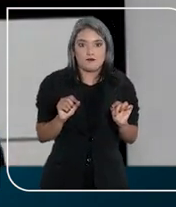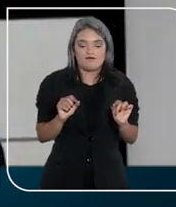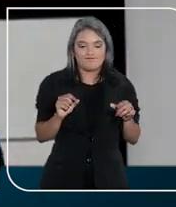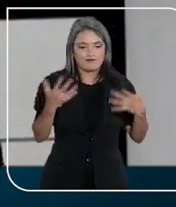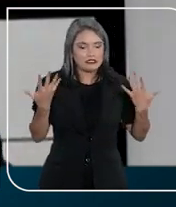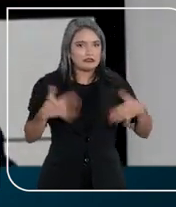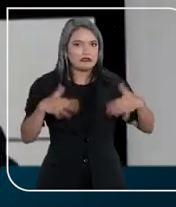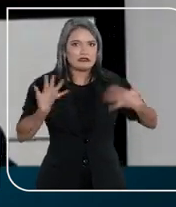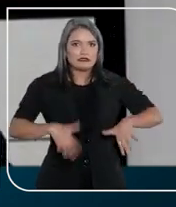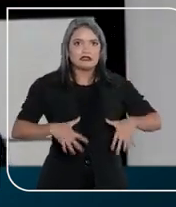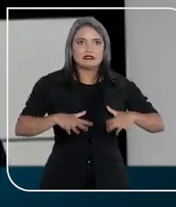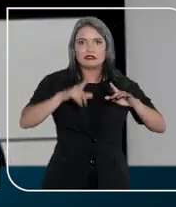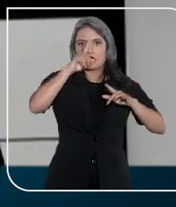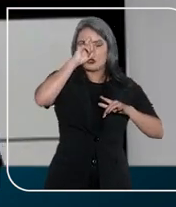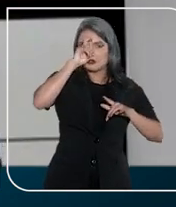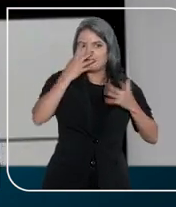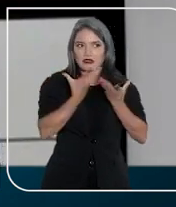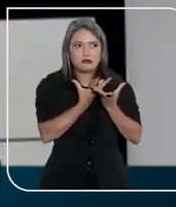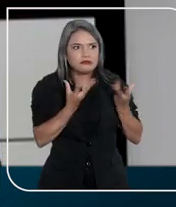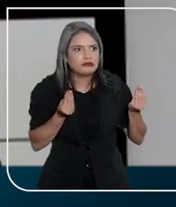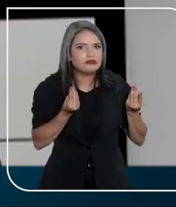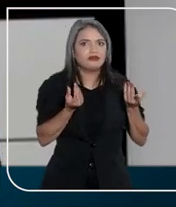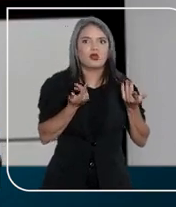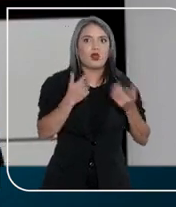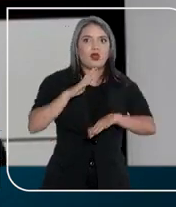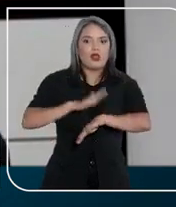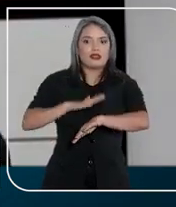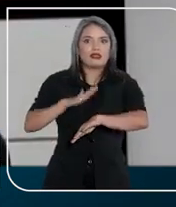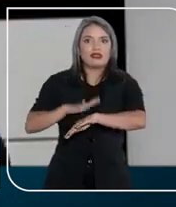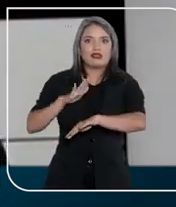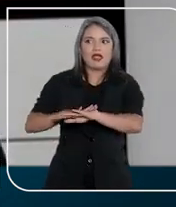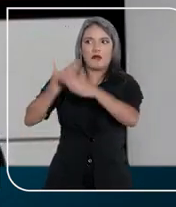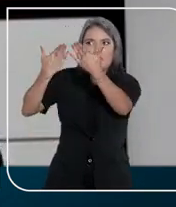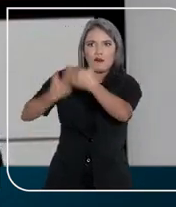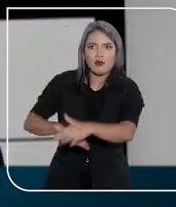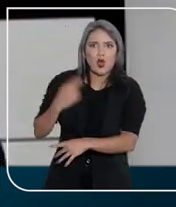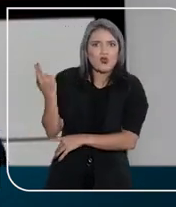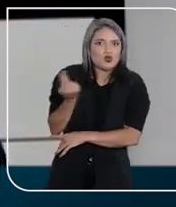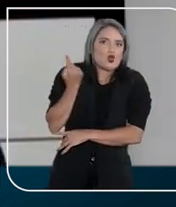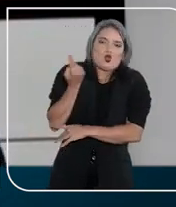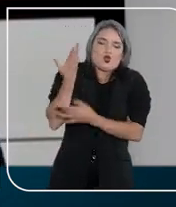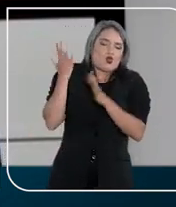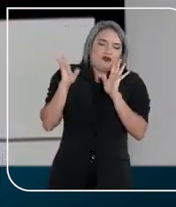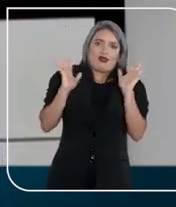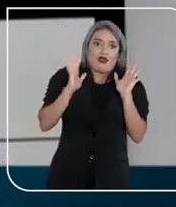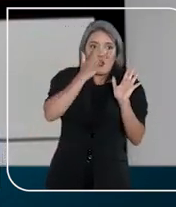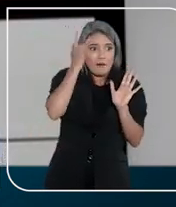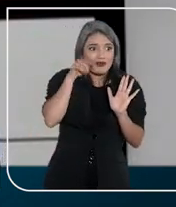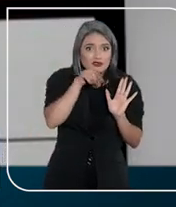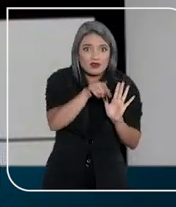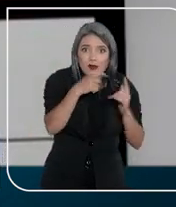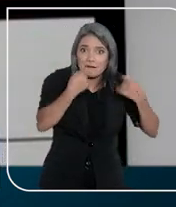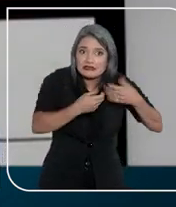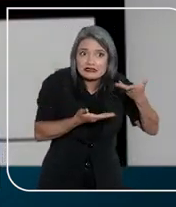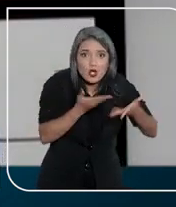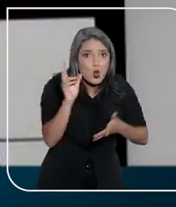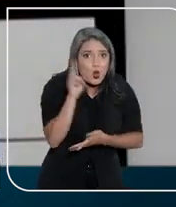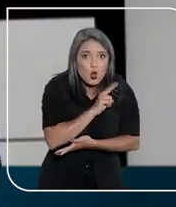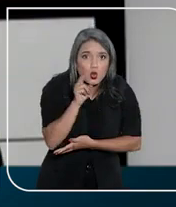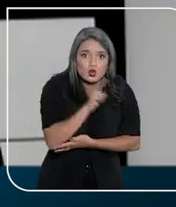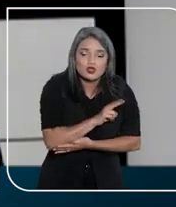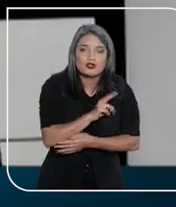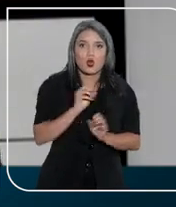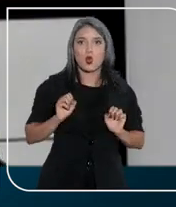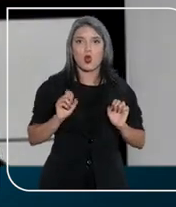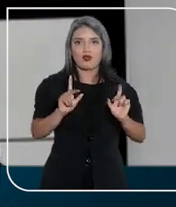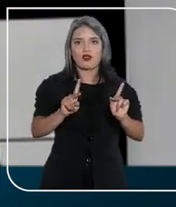problema que eu não tenho como reunir o pessoal para fazer aqui uma prova, botar o pessoal em etapa, não, as pessoas estão morrendo, eu preciso de tratamento médico. Então